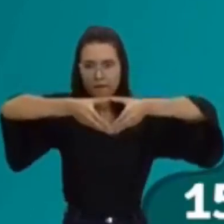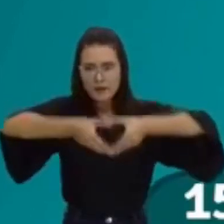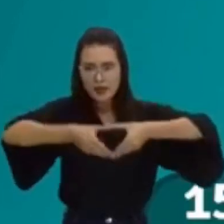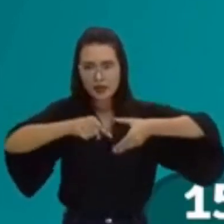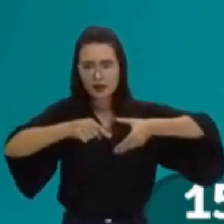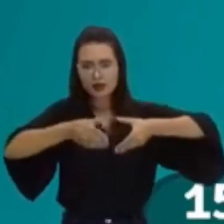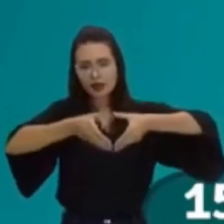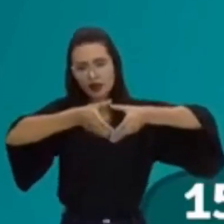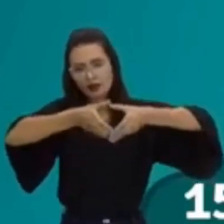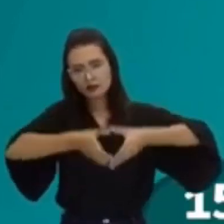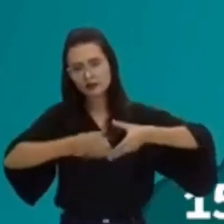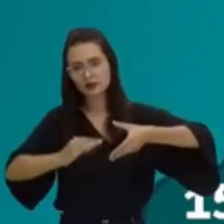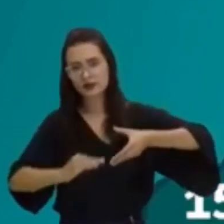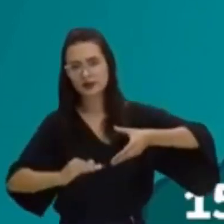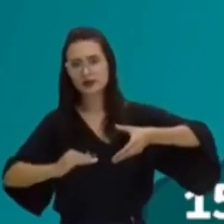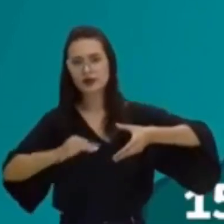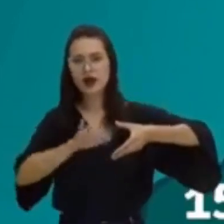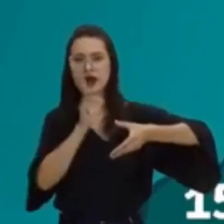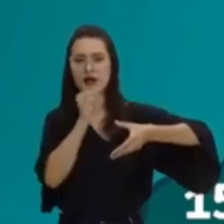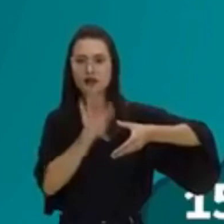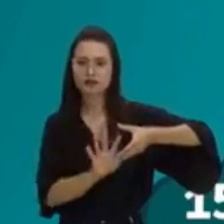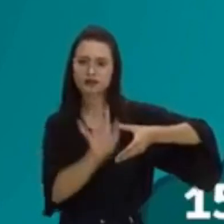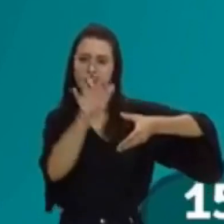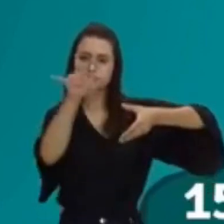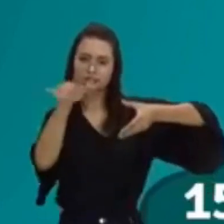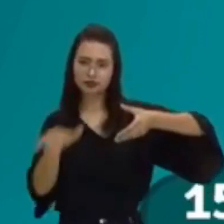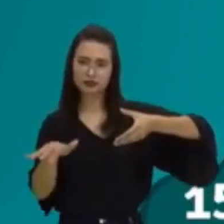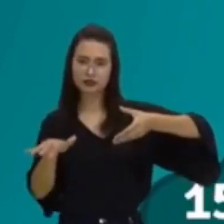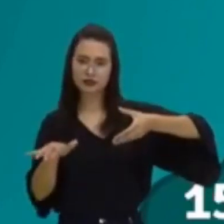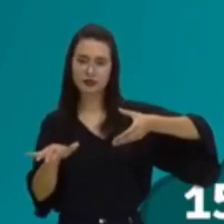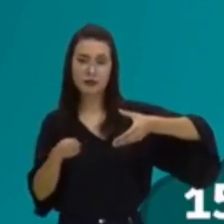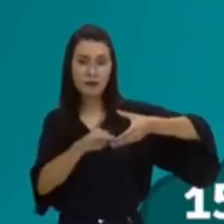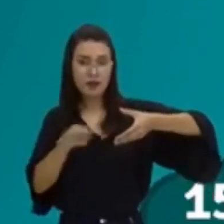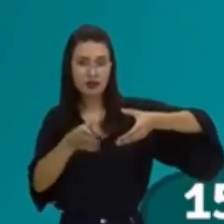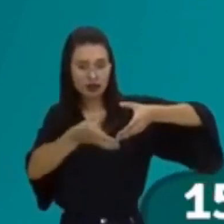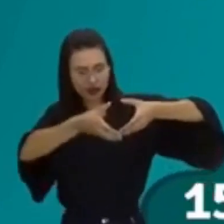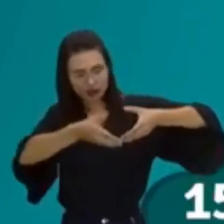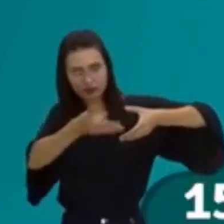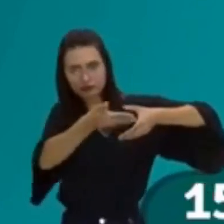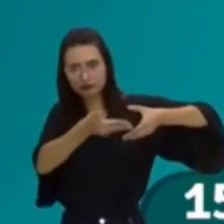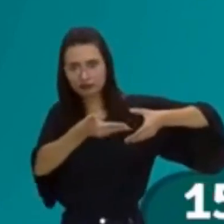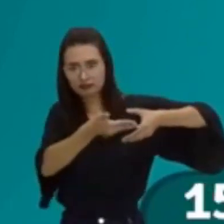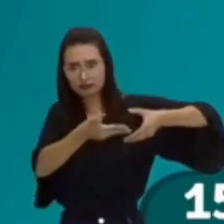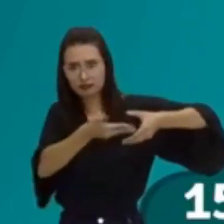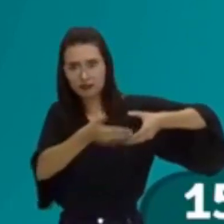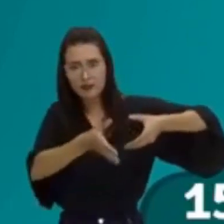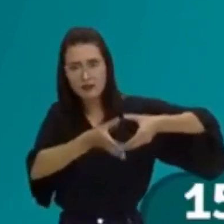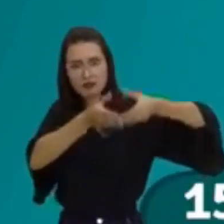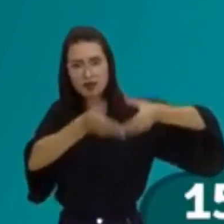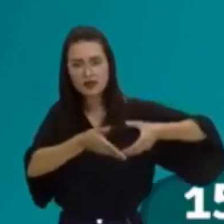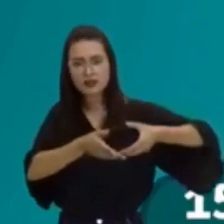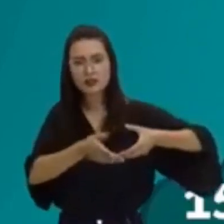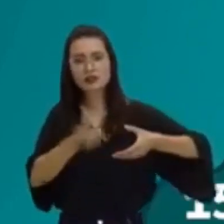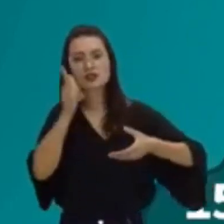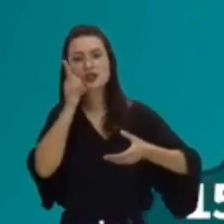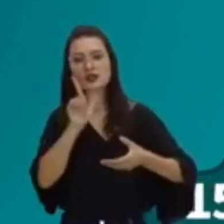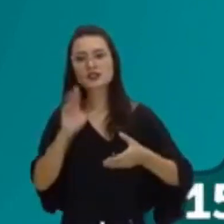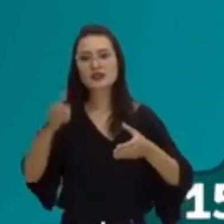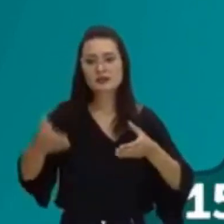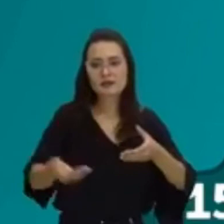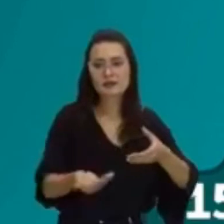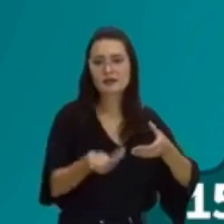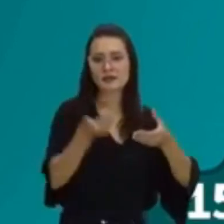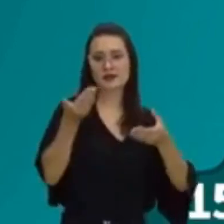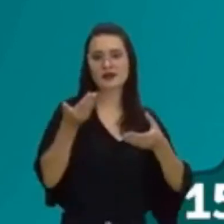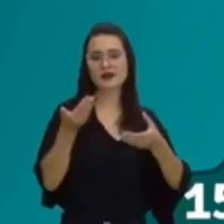dele em líquido. Se você pegar uma vasilha, você vai exatamente pegar essa quantidade de líquido que é o que